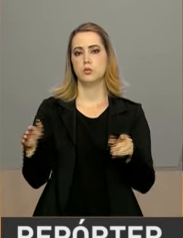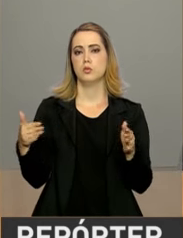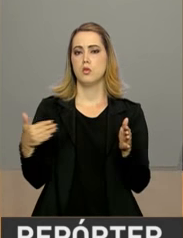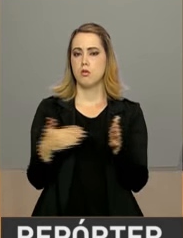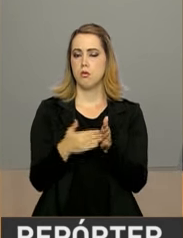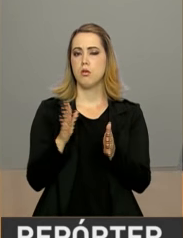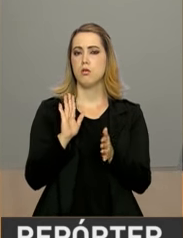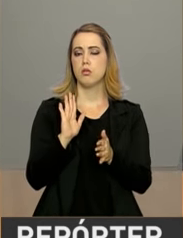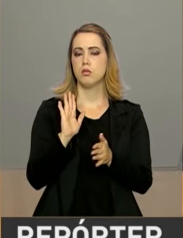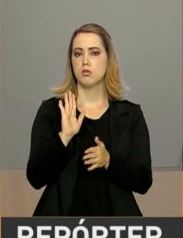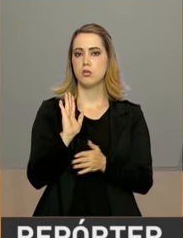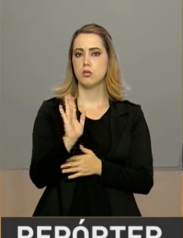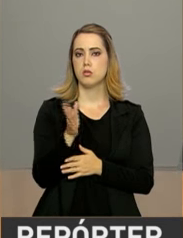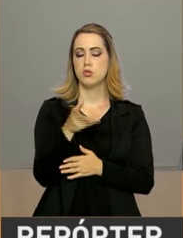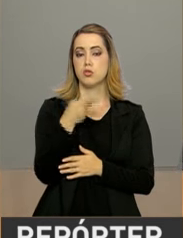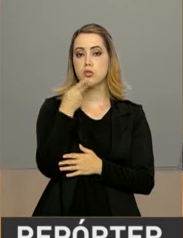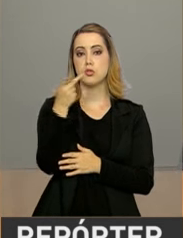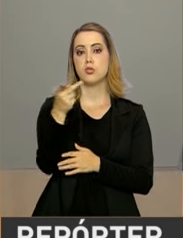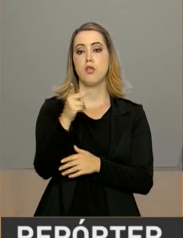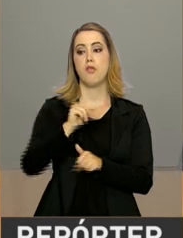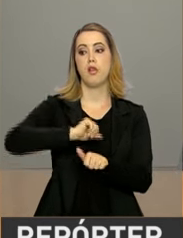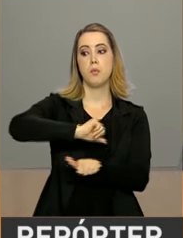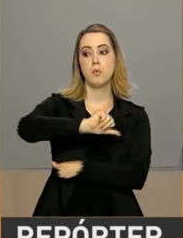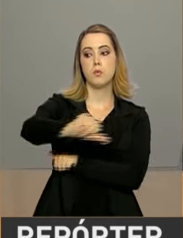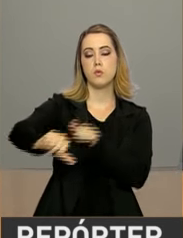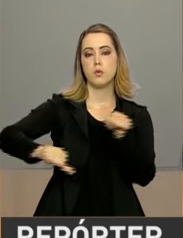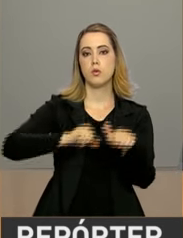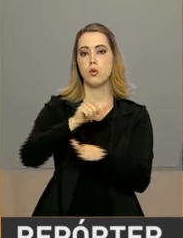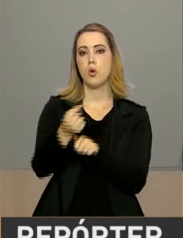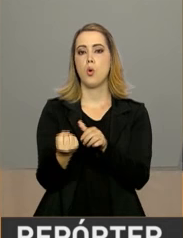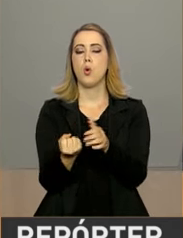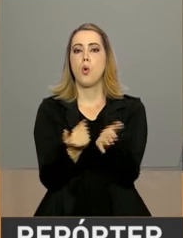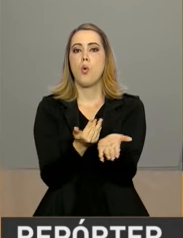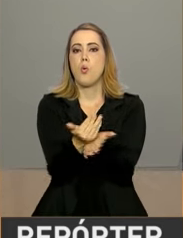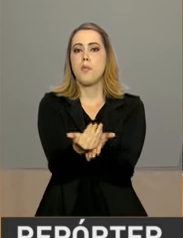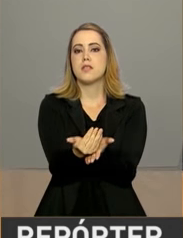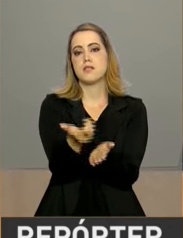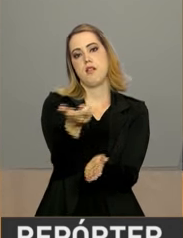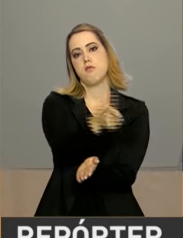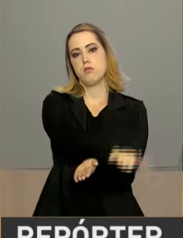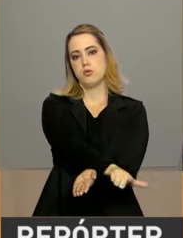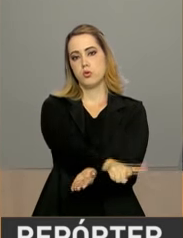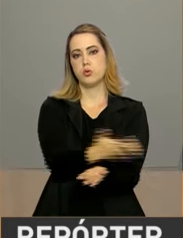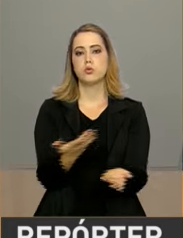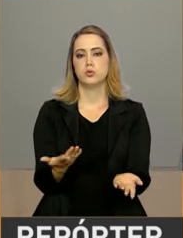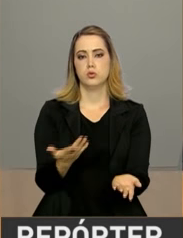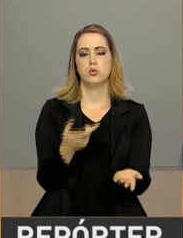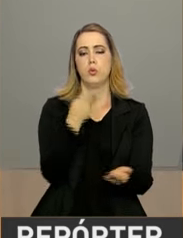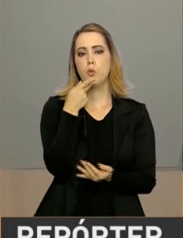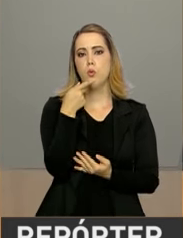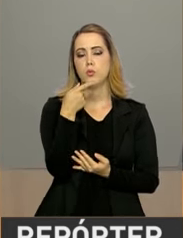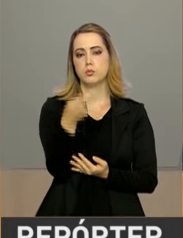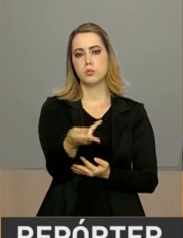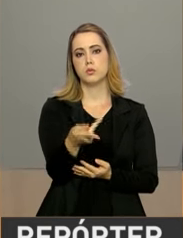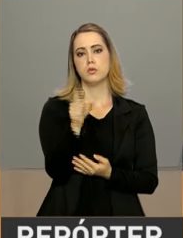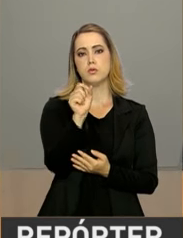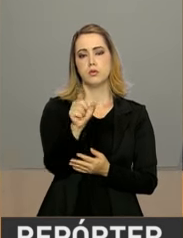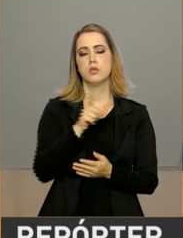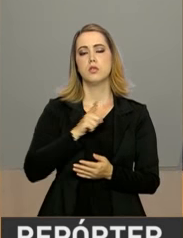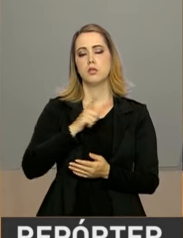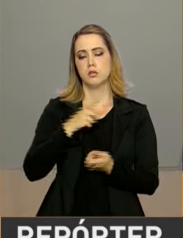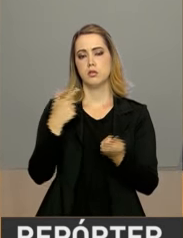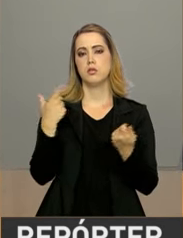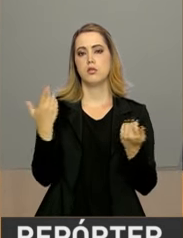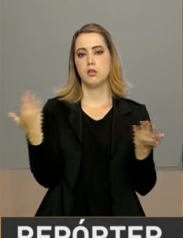utilizamos a expressão recomeço para dizer que é o que exige